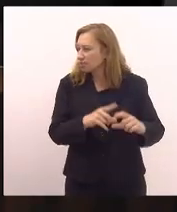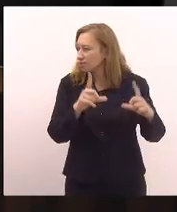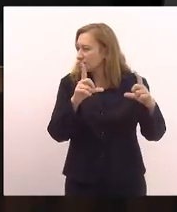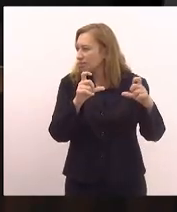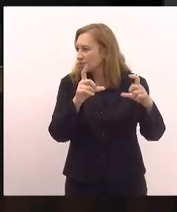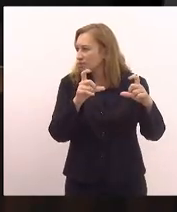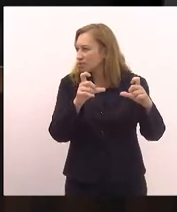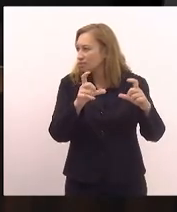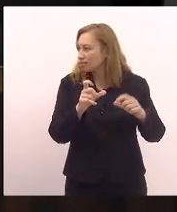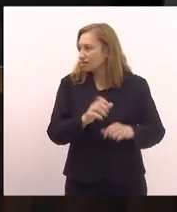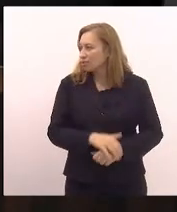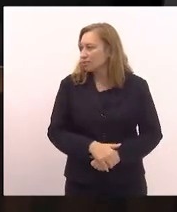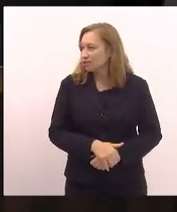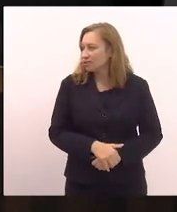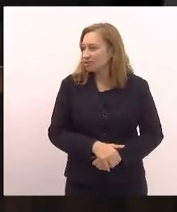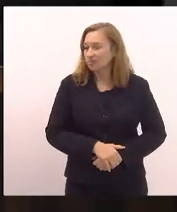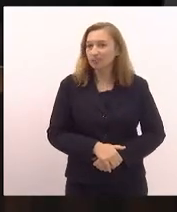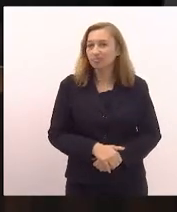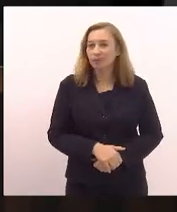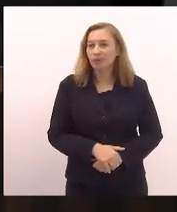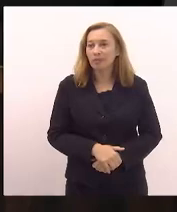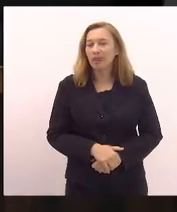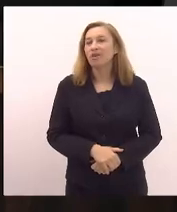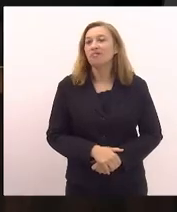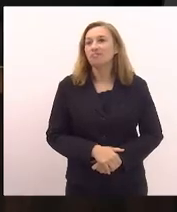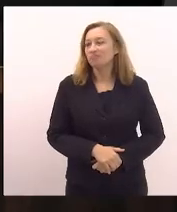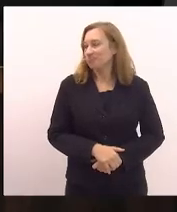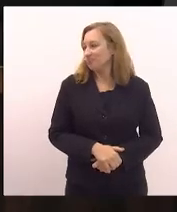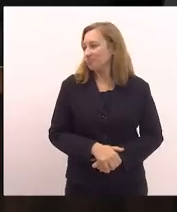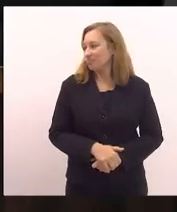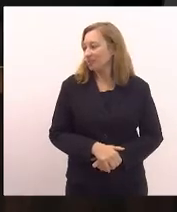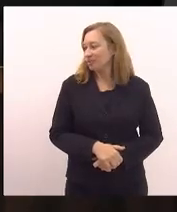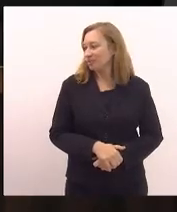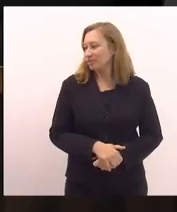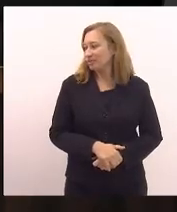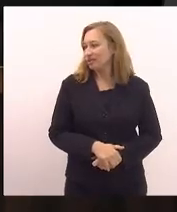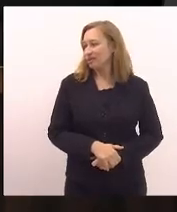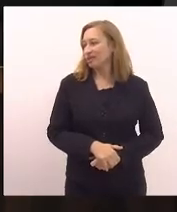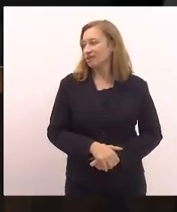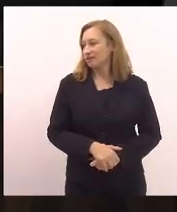correndo para pegar esse voo, tá certo? Só combinando aqui os procedimentos.